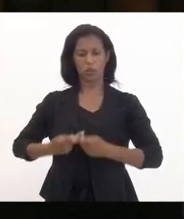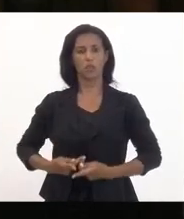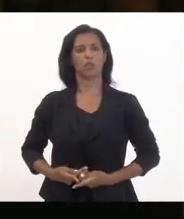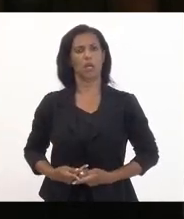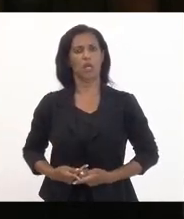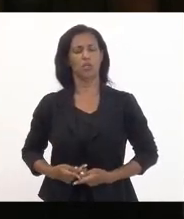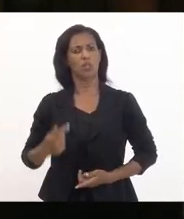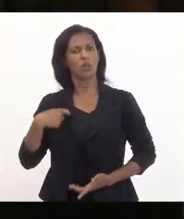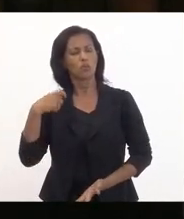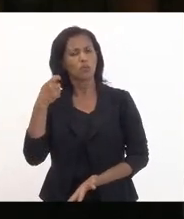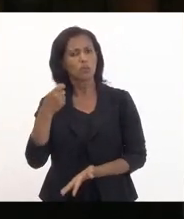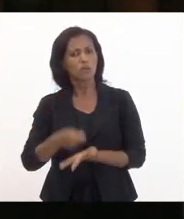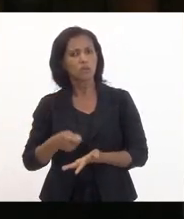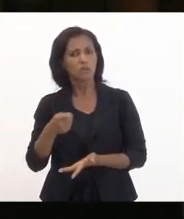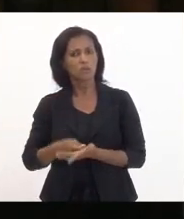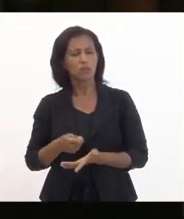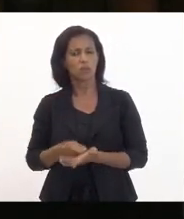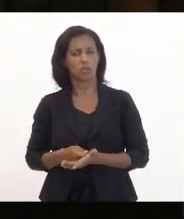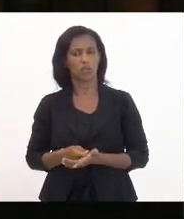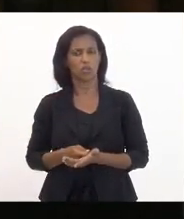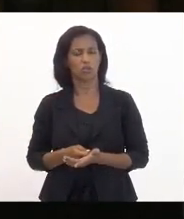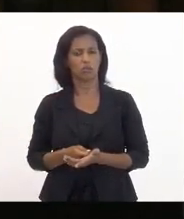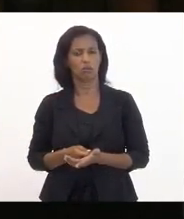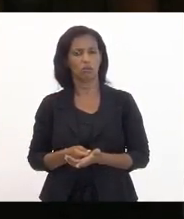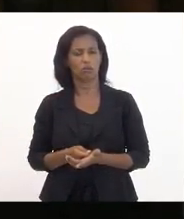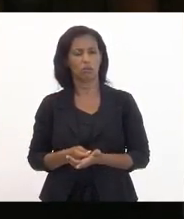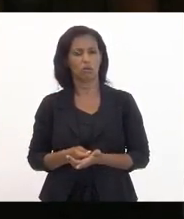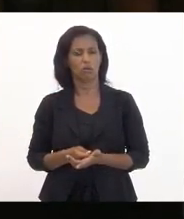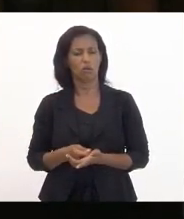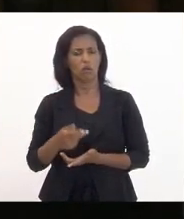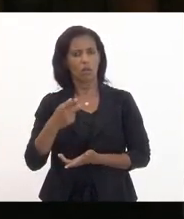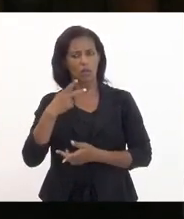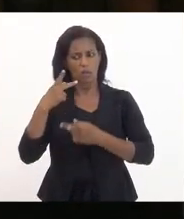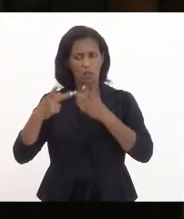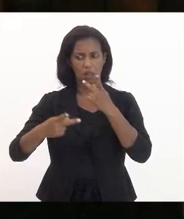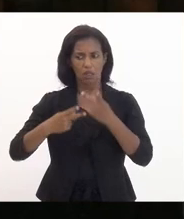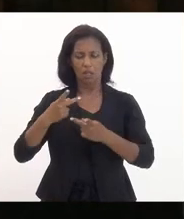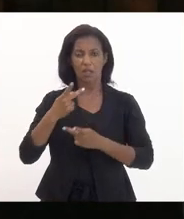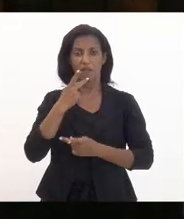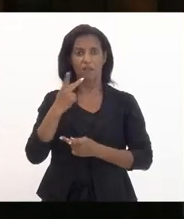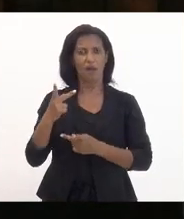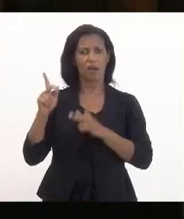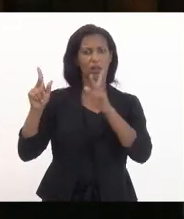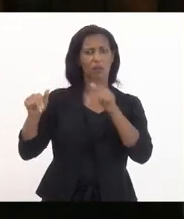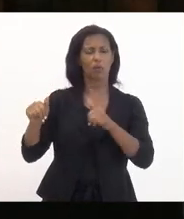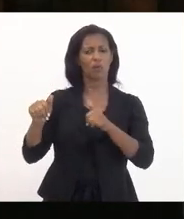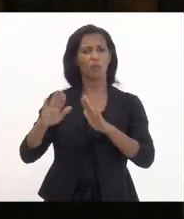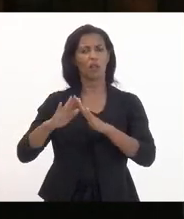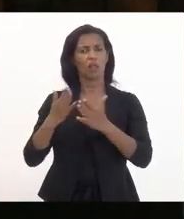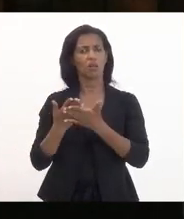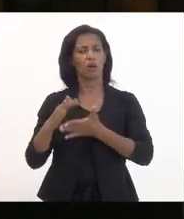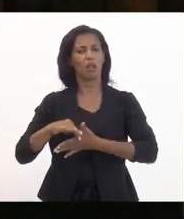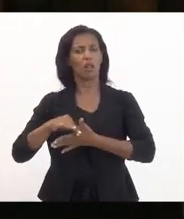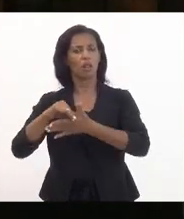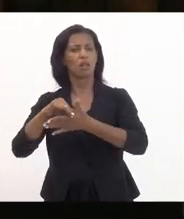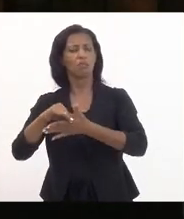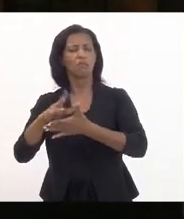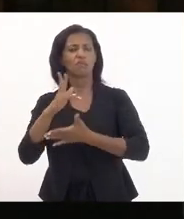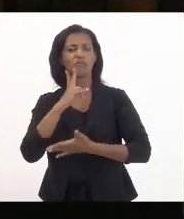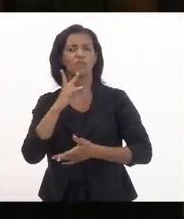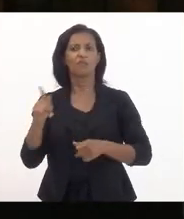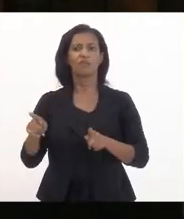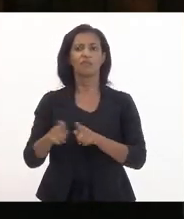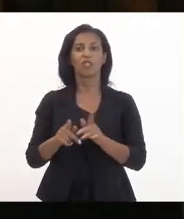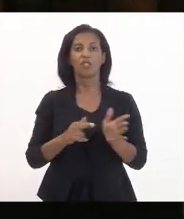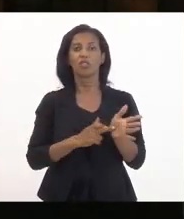Eu insisto na questão teórica, e aí faço questão, assim como fiz no Colégio de Líderes, de mencionar novamente: